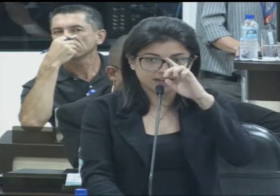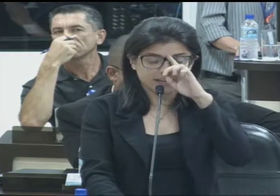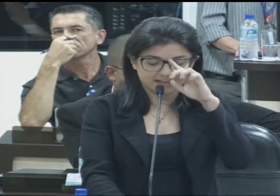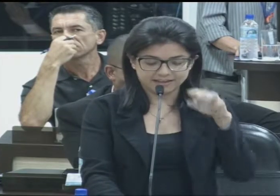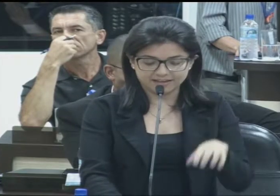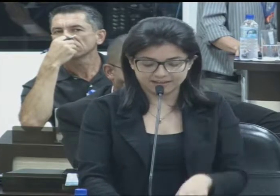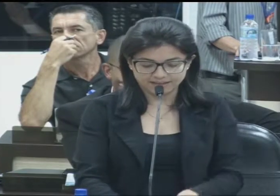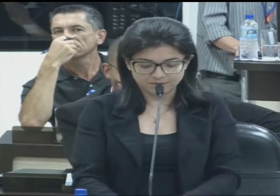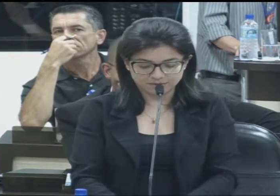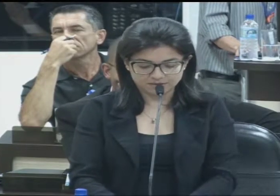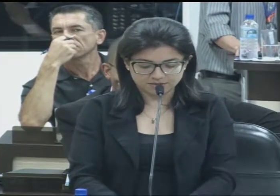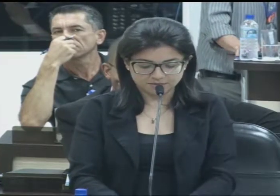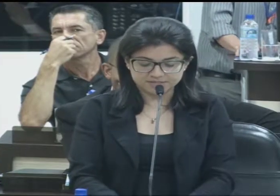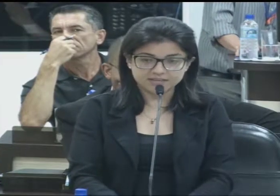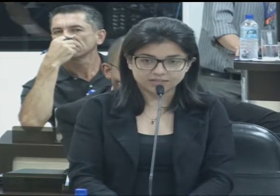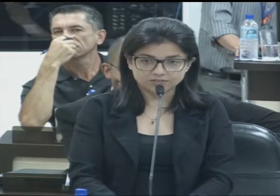justificar,